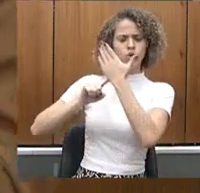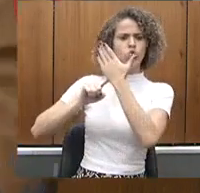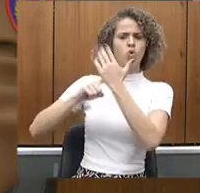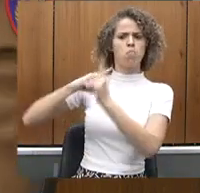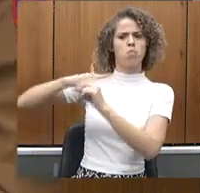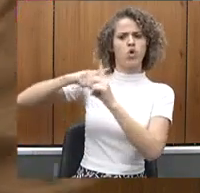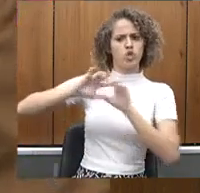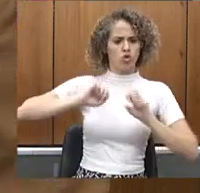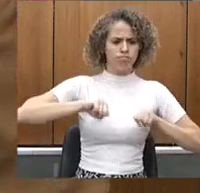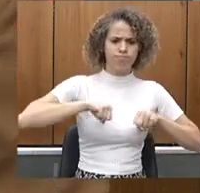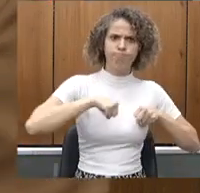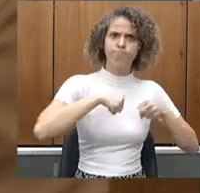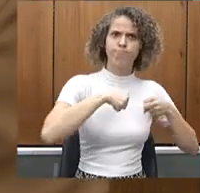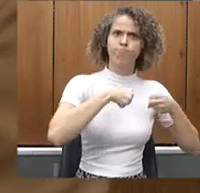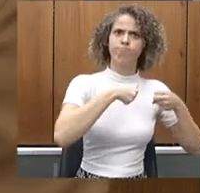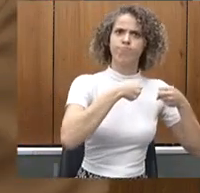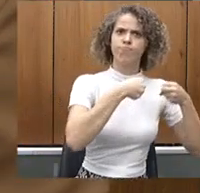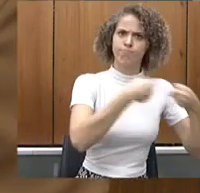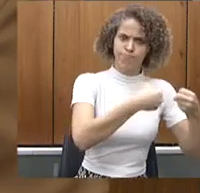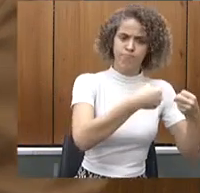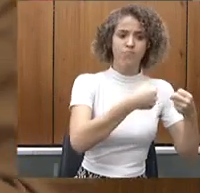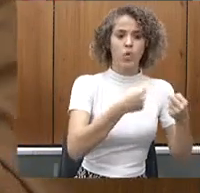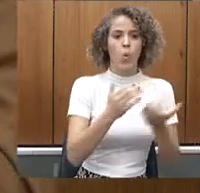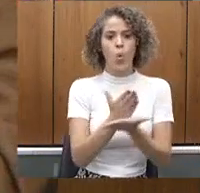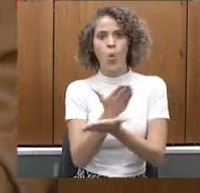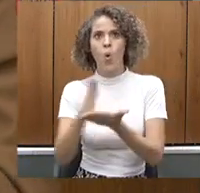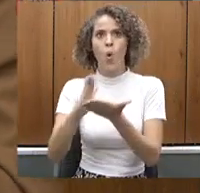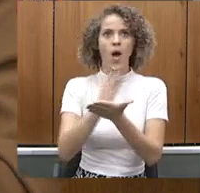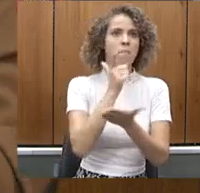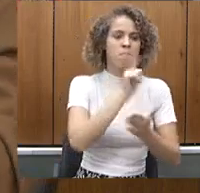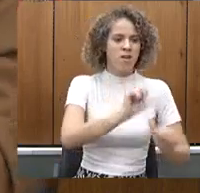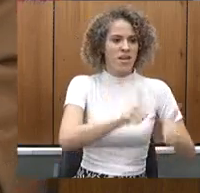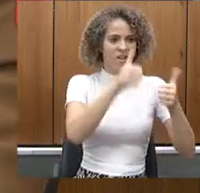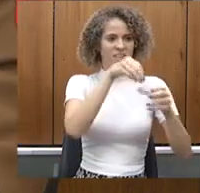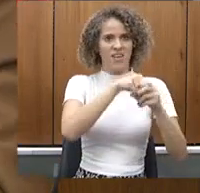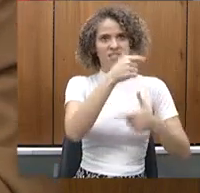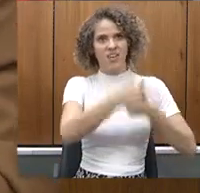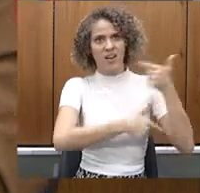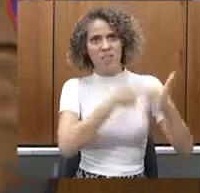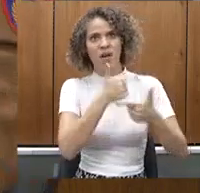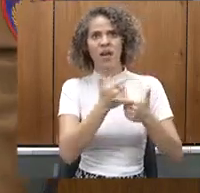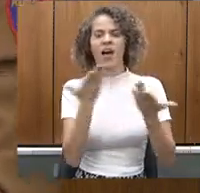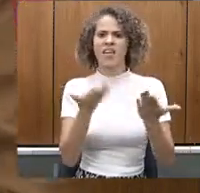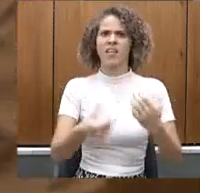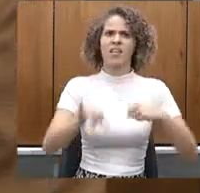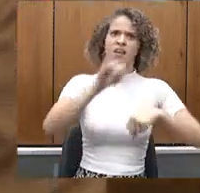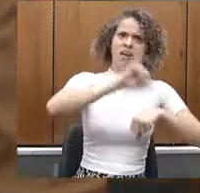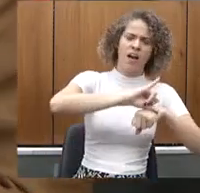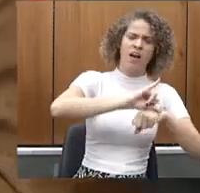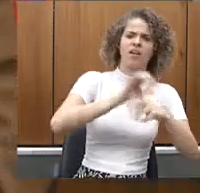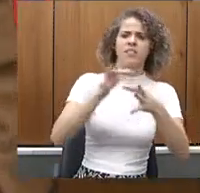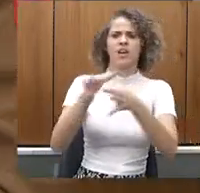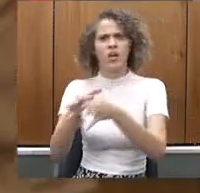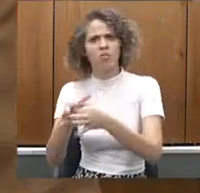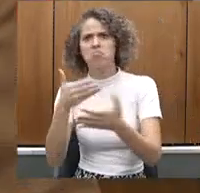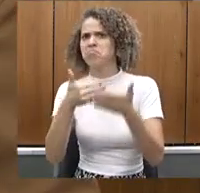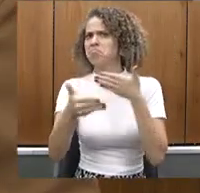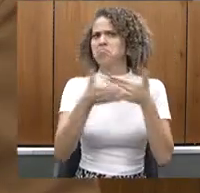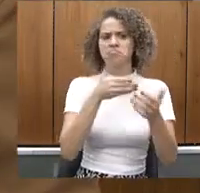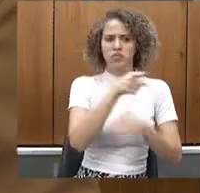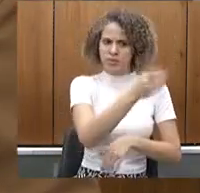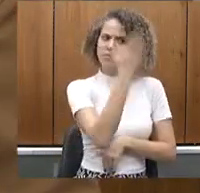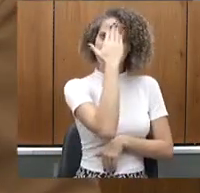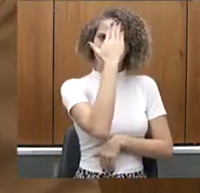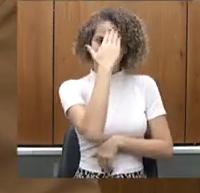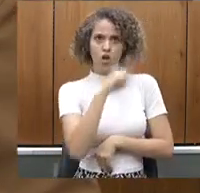nos apresentou demandas específicas né Para a gente poder melhorar seja aqui na capital seja também no interior e o senhor sabe que